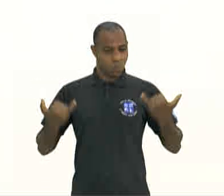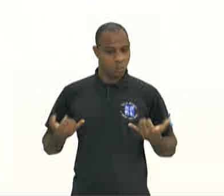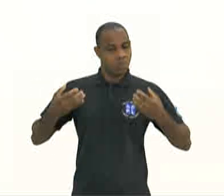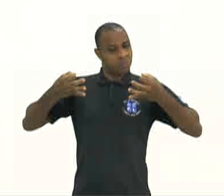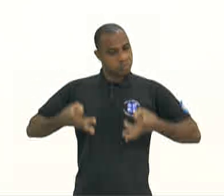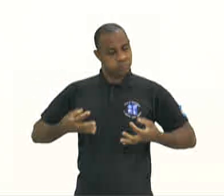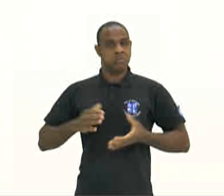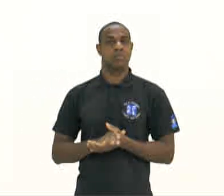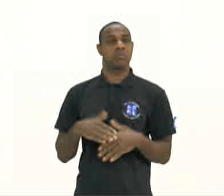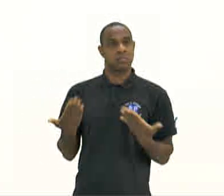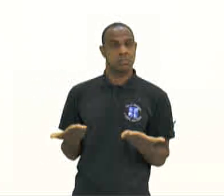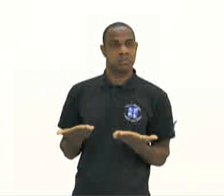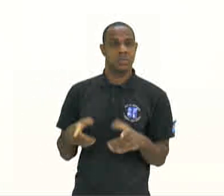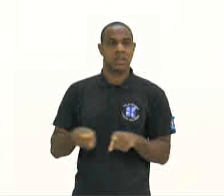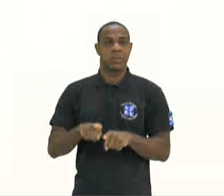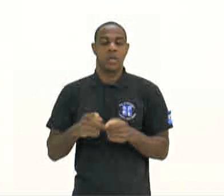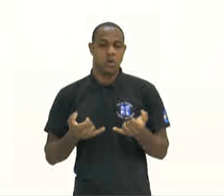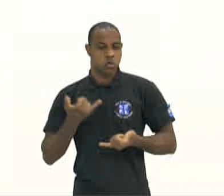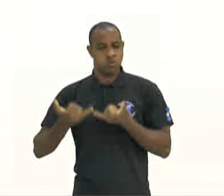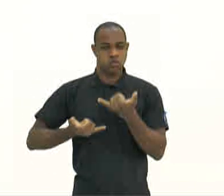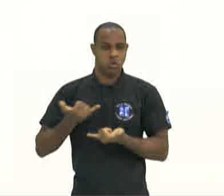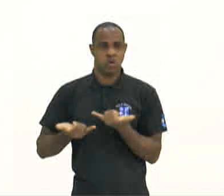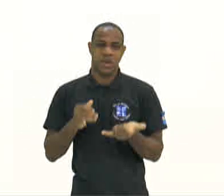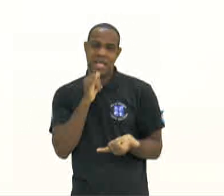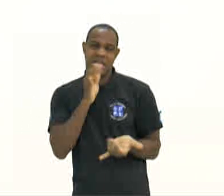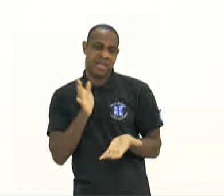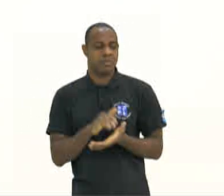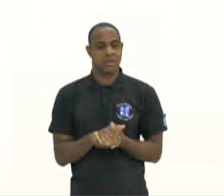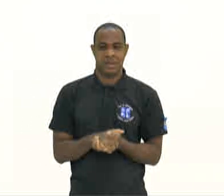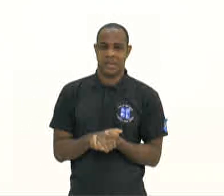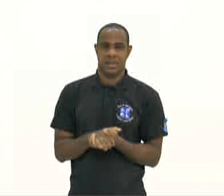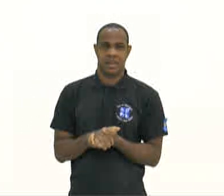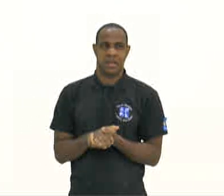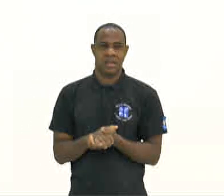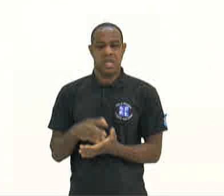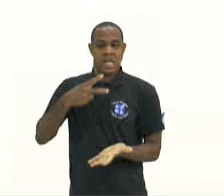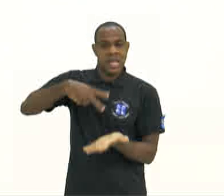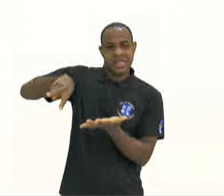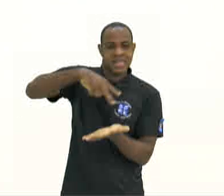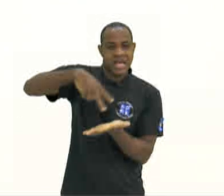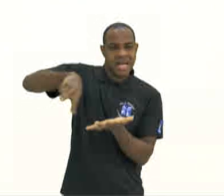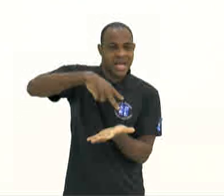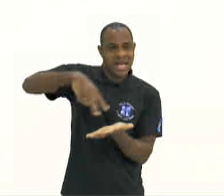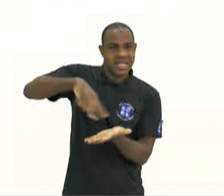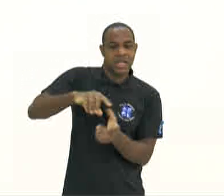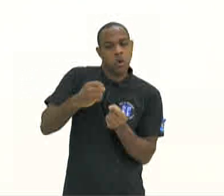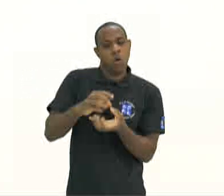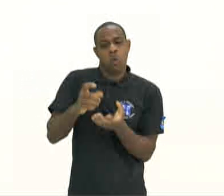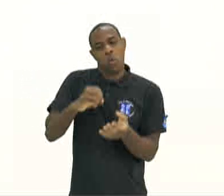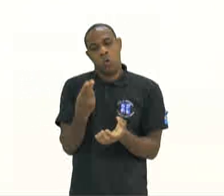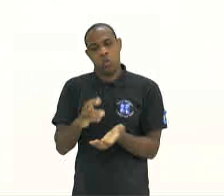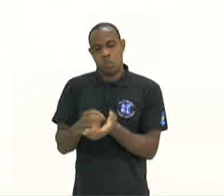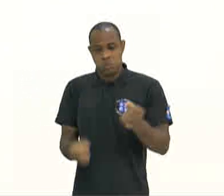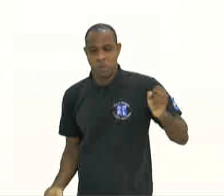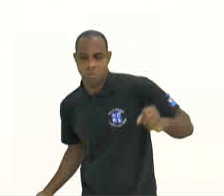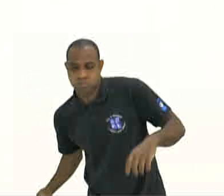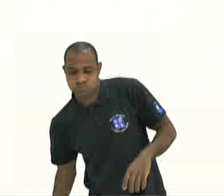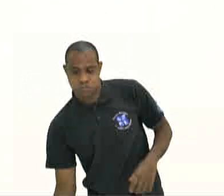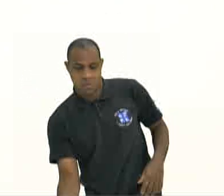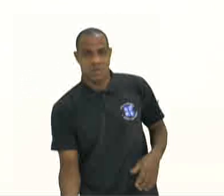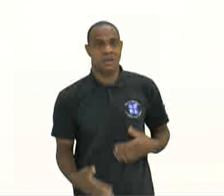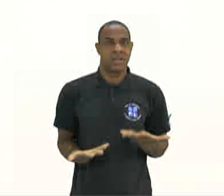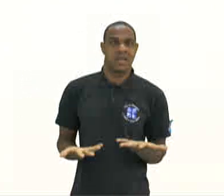Em contraste, um jogo, por exemplo, de dança ou de boliche virtual, ele